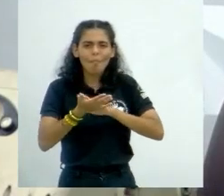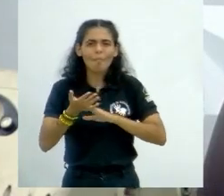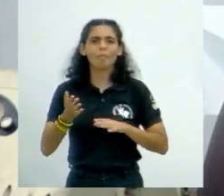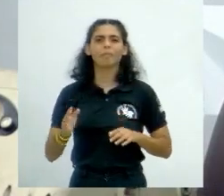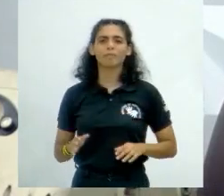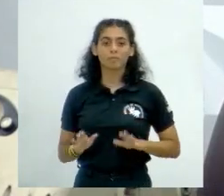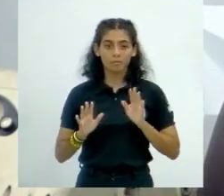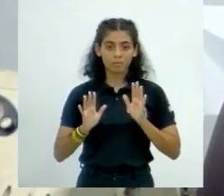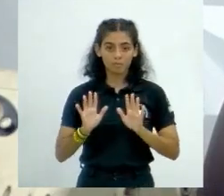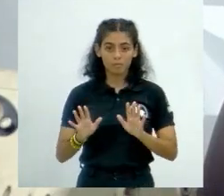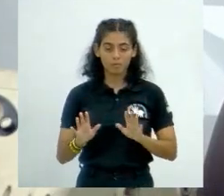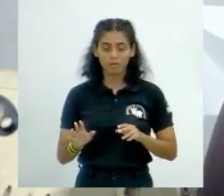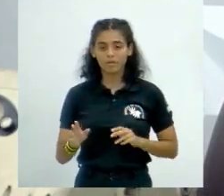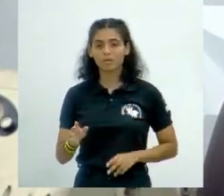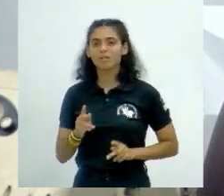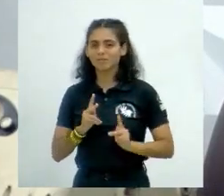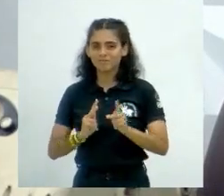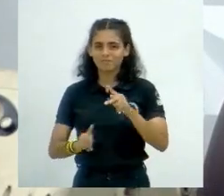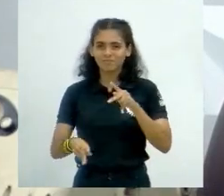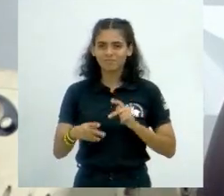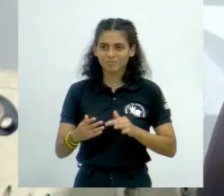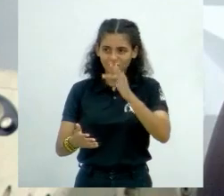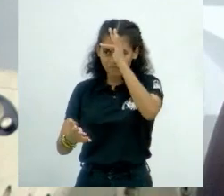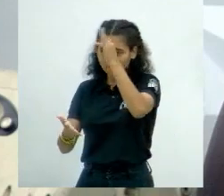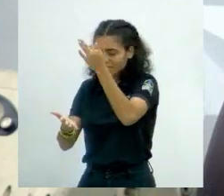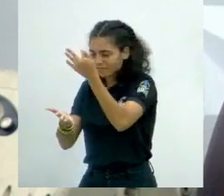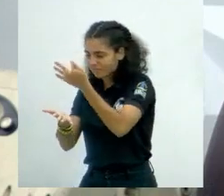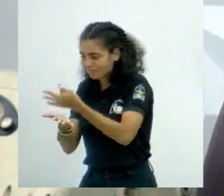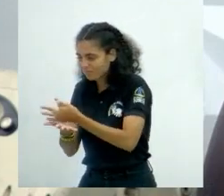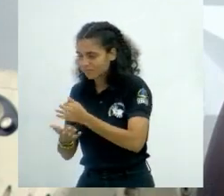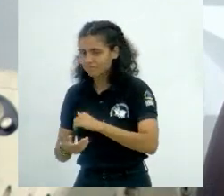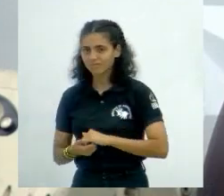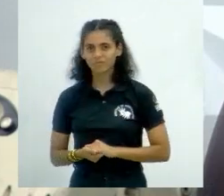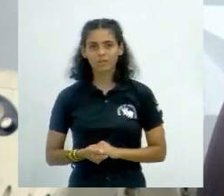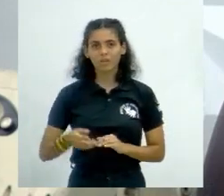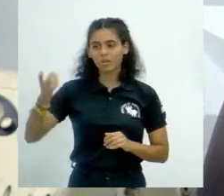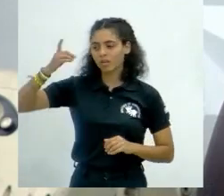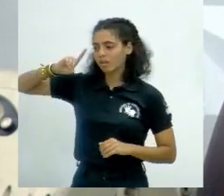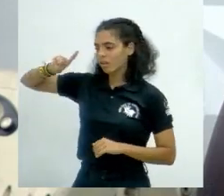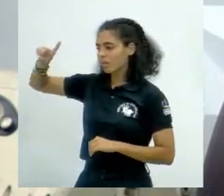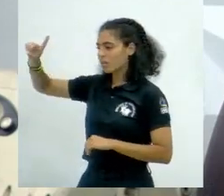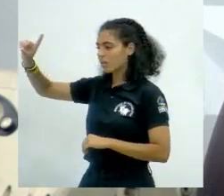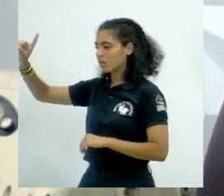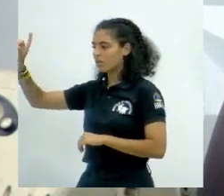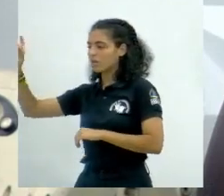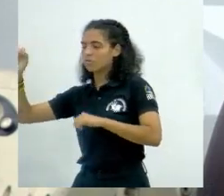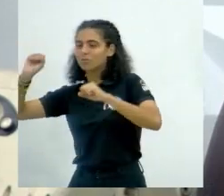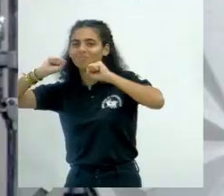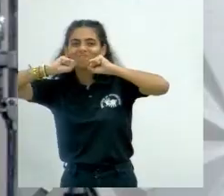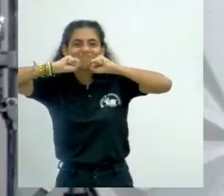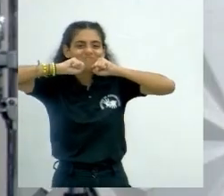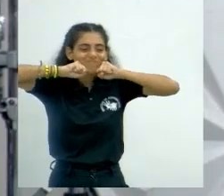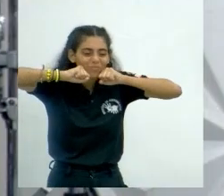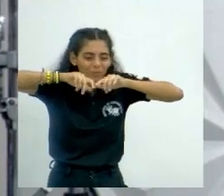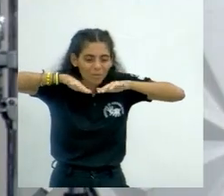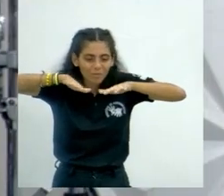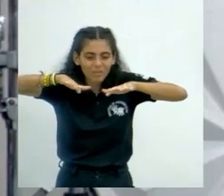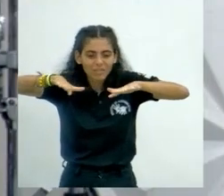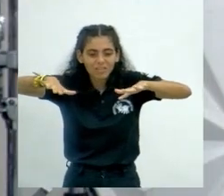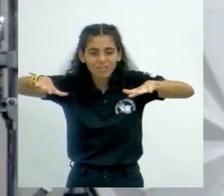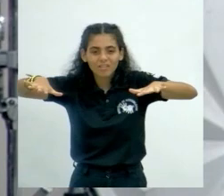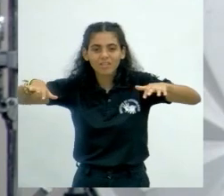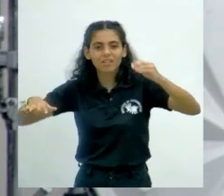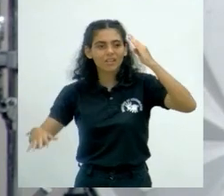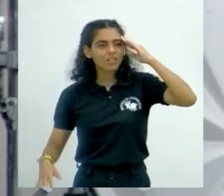está vivendo na sua vida, mas que o Senhor possa lhe conceder essa sabedoria. E assim como Salomão, você possa ser reconhecido